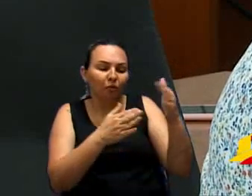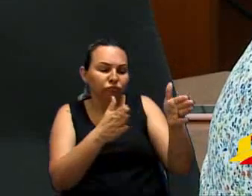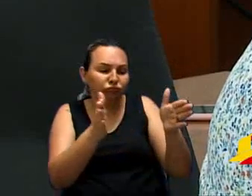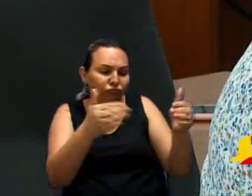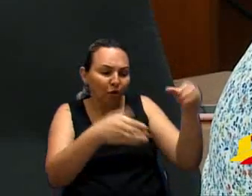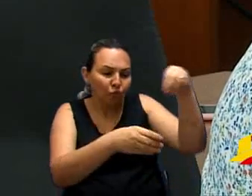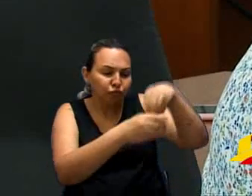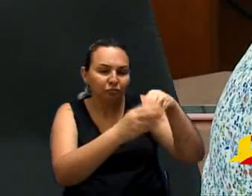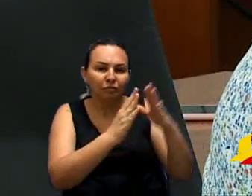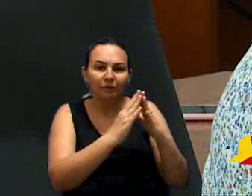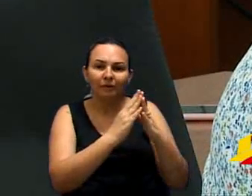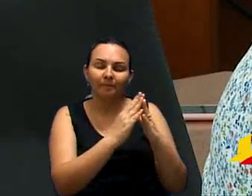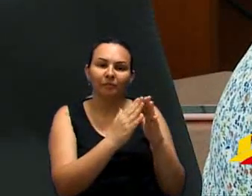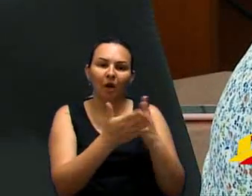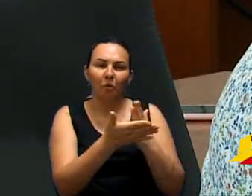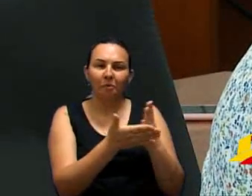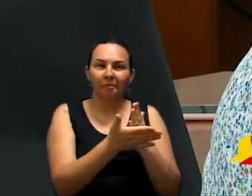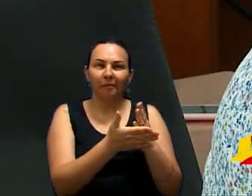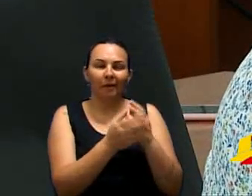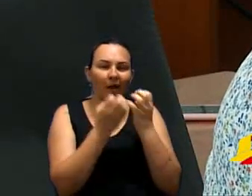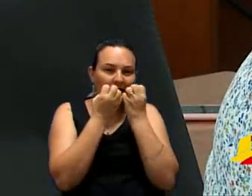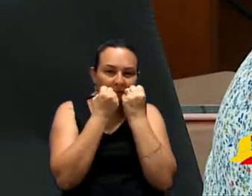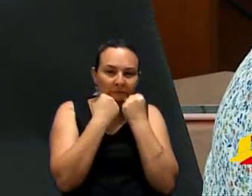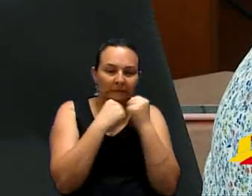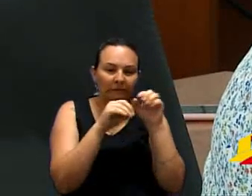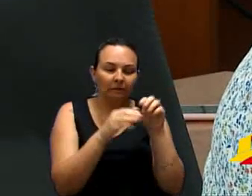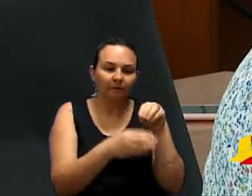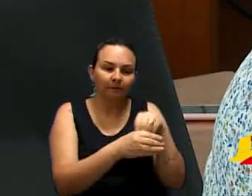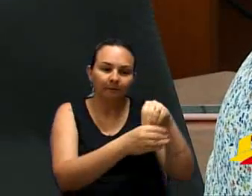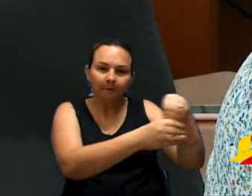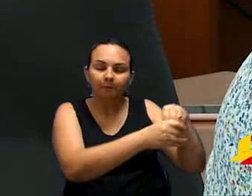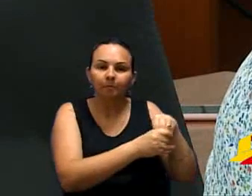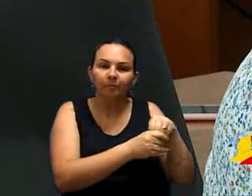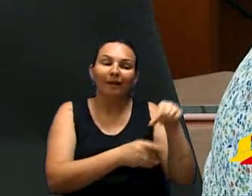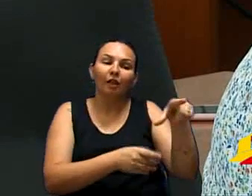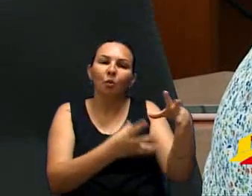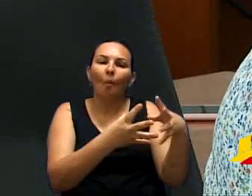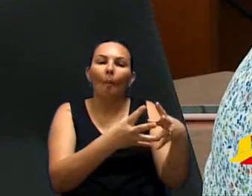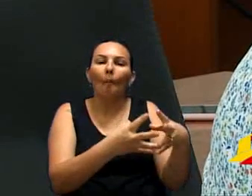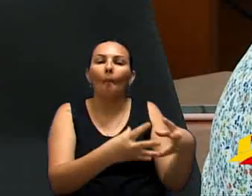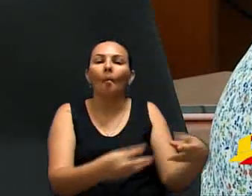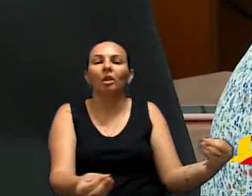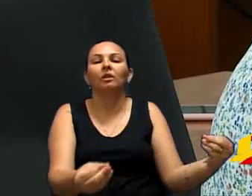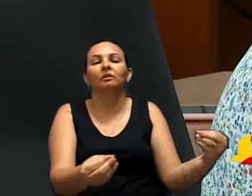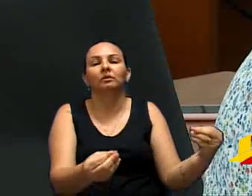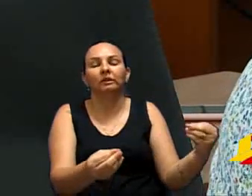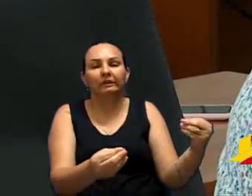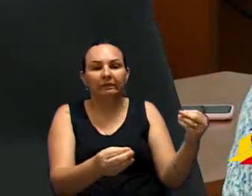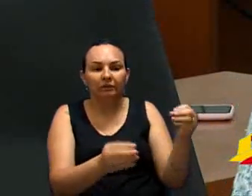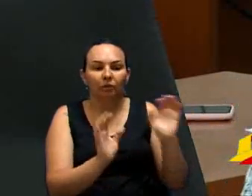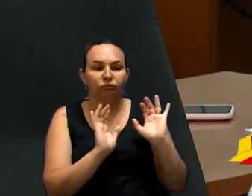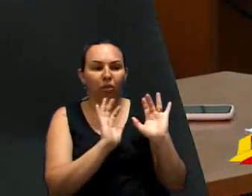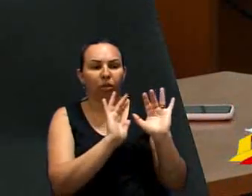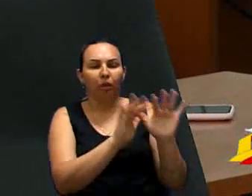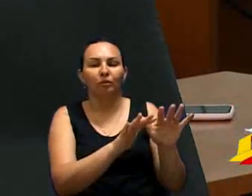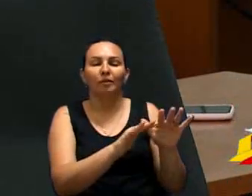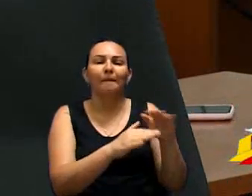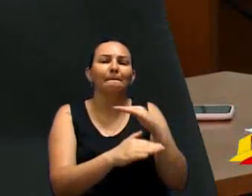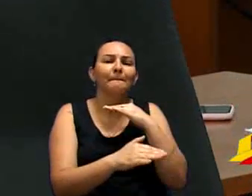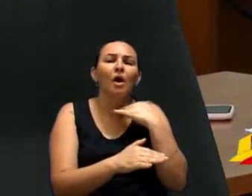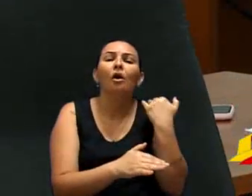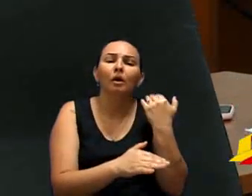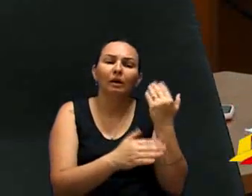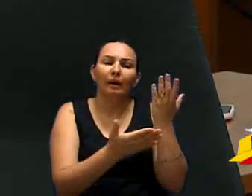onde se planta milho de vez em quando ele e essa lagoa ela vai ser cara ela vai ser realmente invadida e morte matada